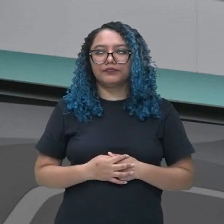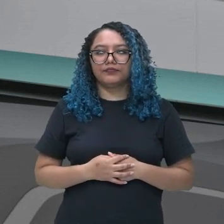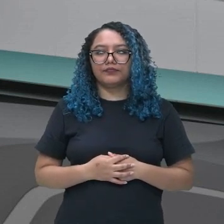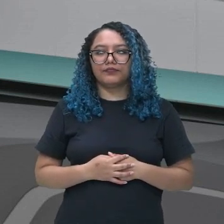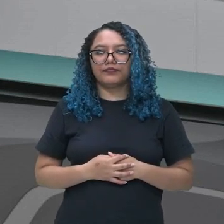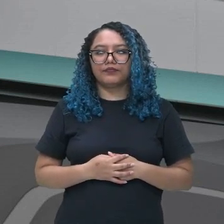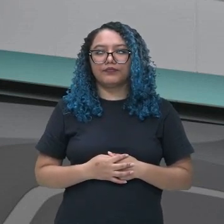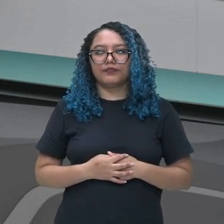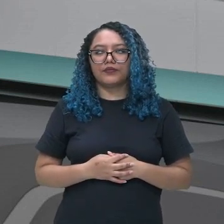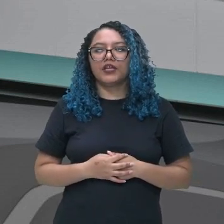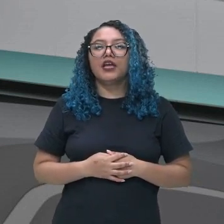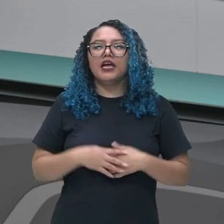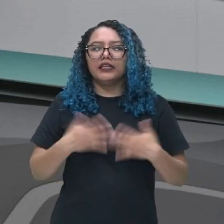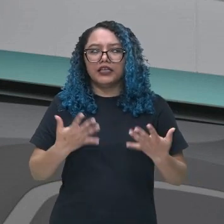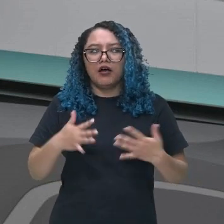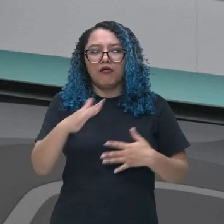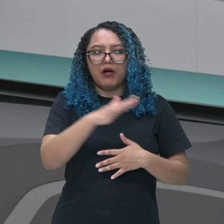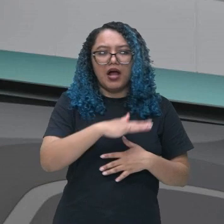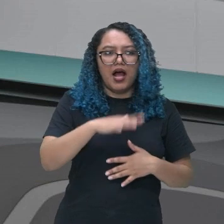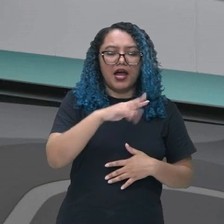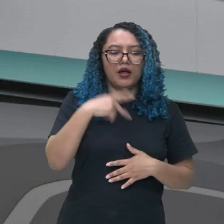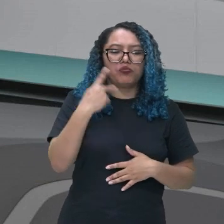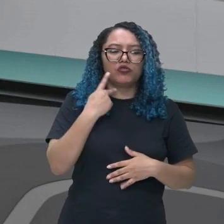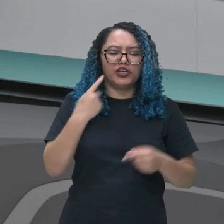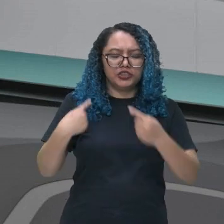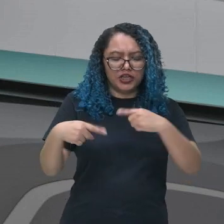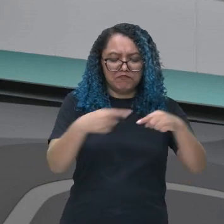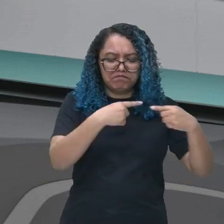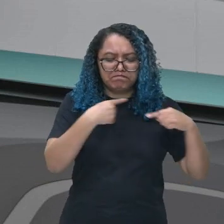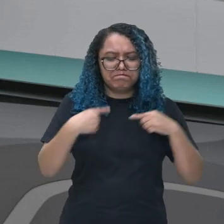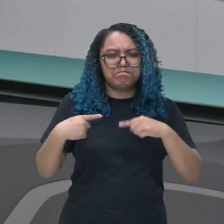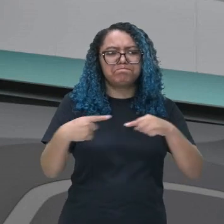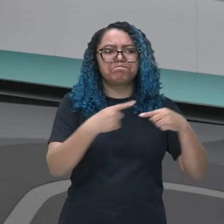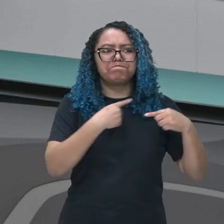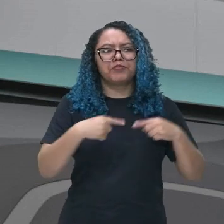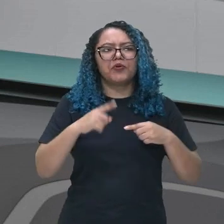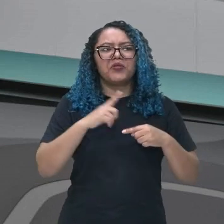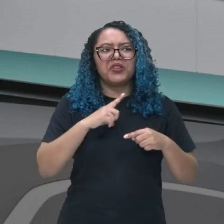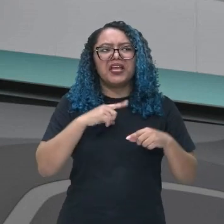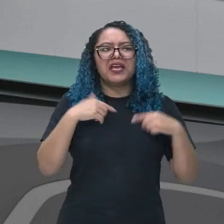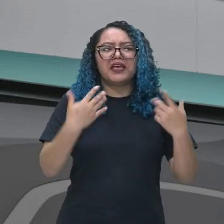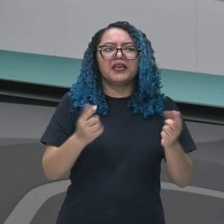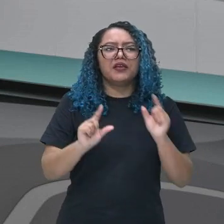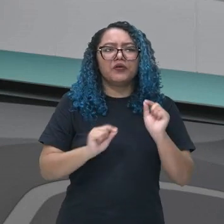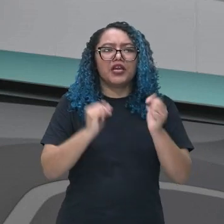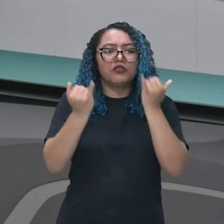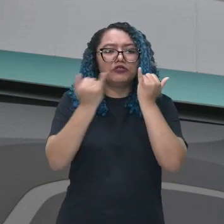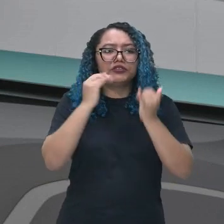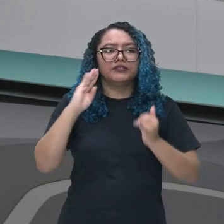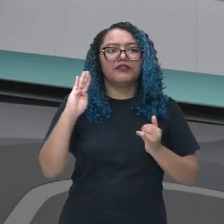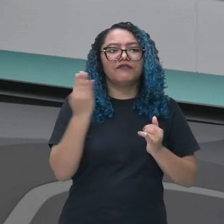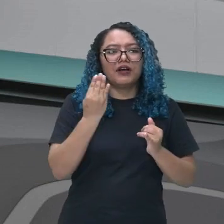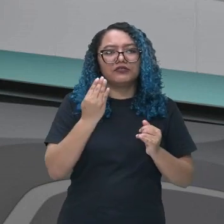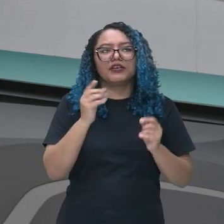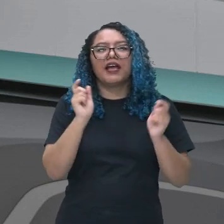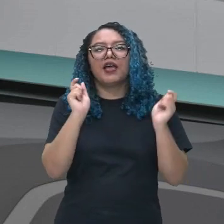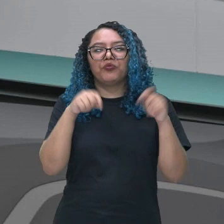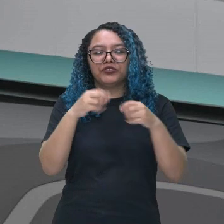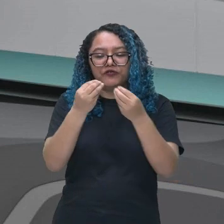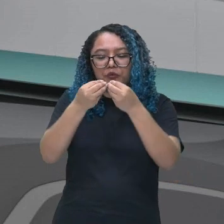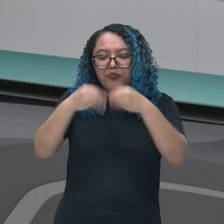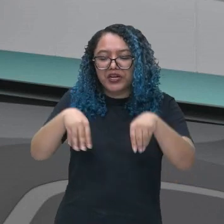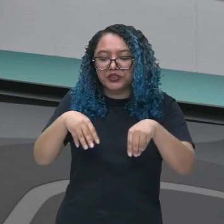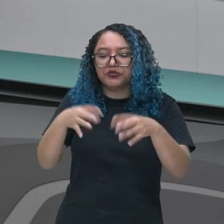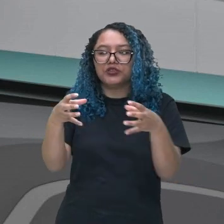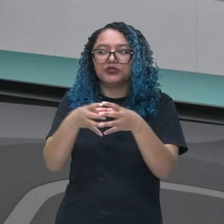discussões acirradas em torno do meio político, usar uma notícia falsa pode comprometer um grupo político ou